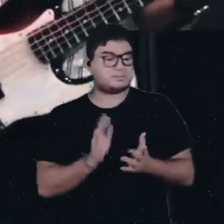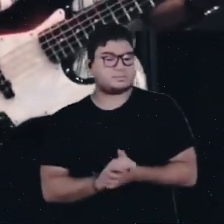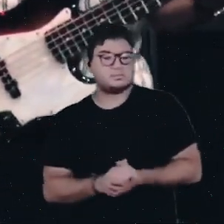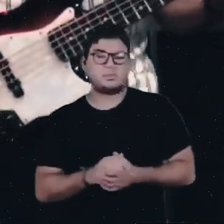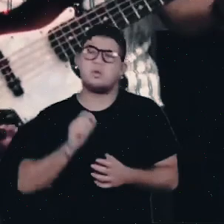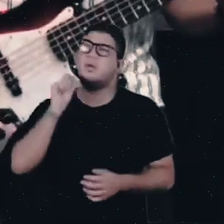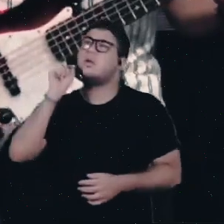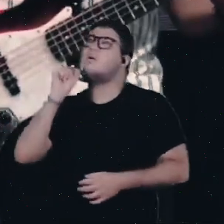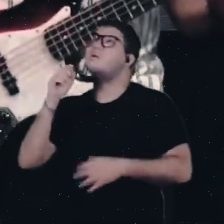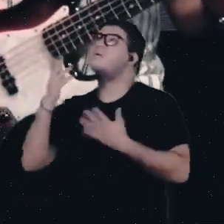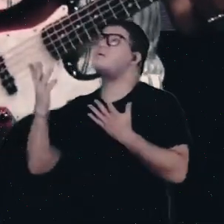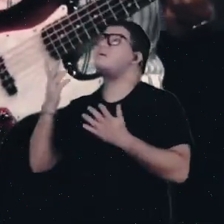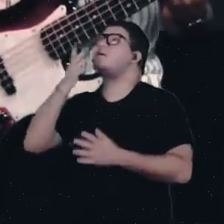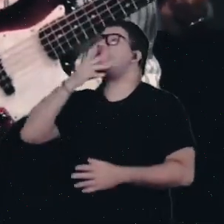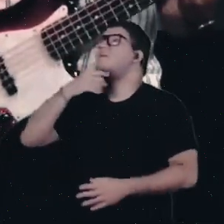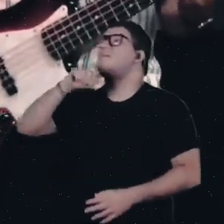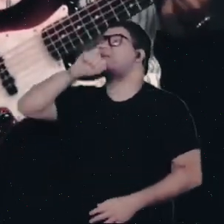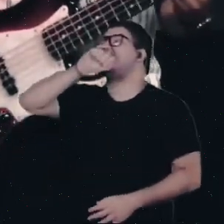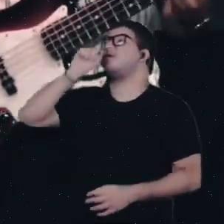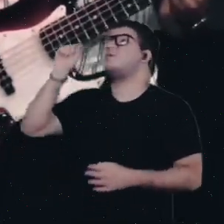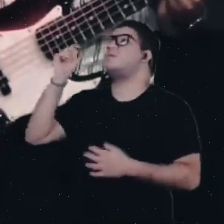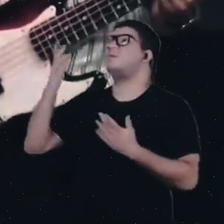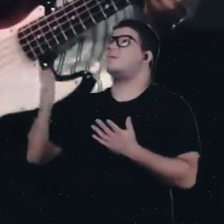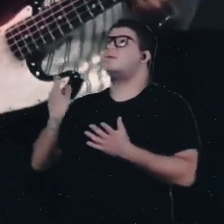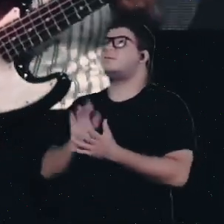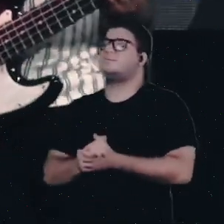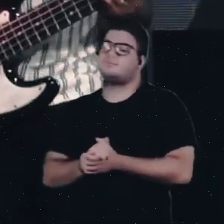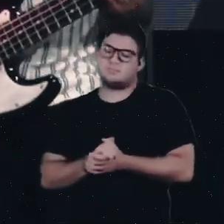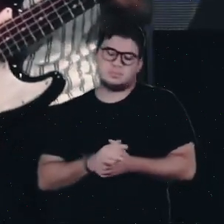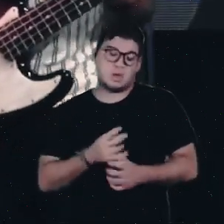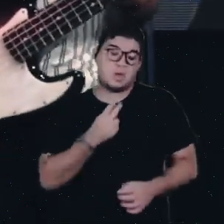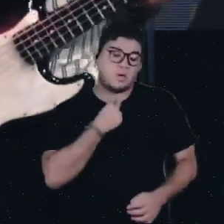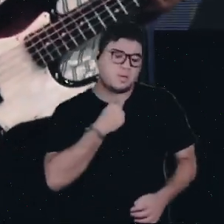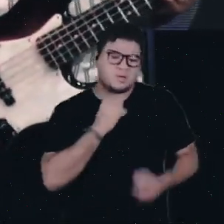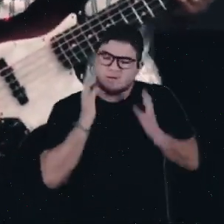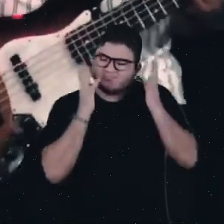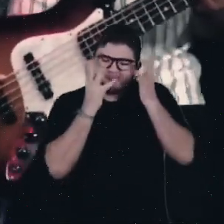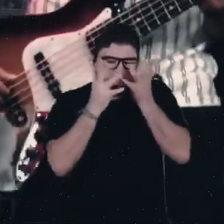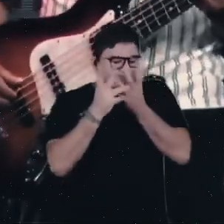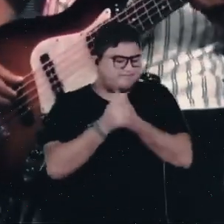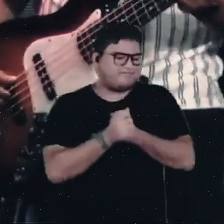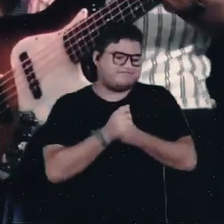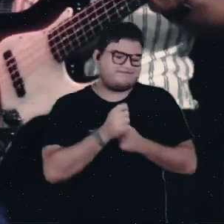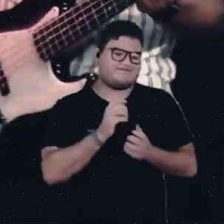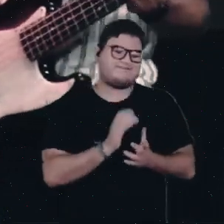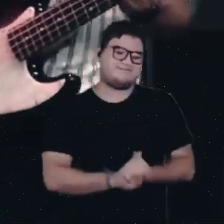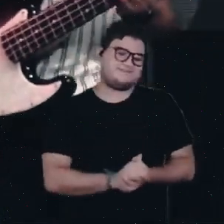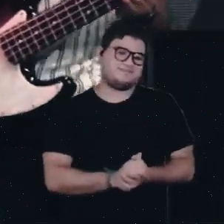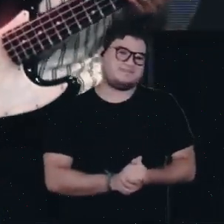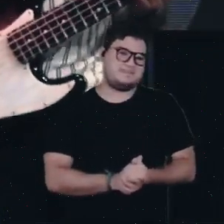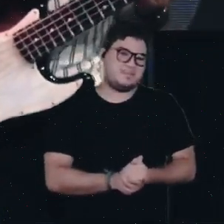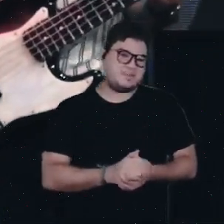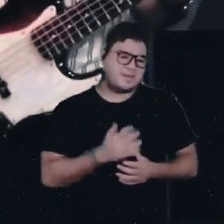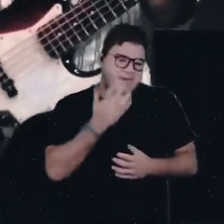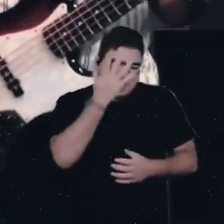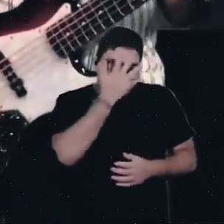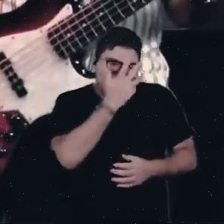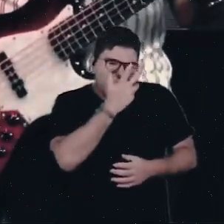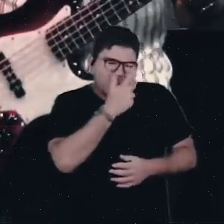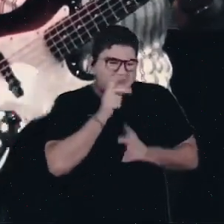o quê, pai? Como é que você consegue ser tão linda assim, meu amor? Cara do pai.